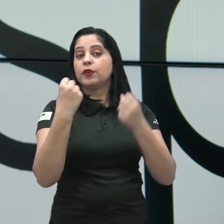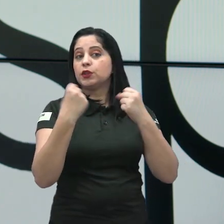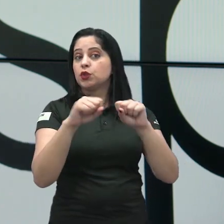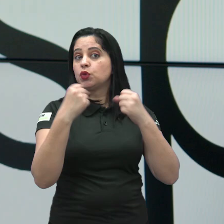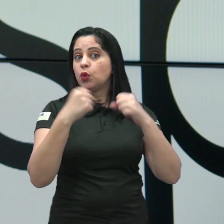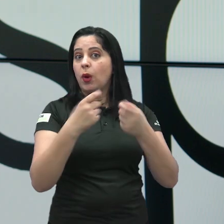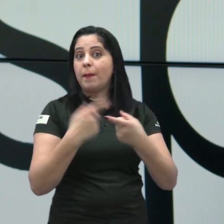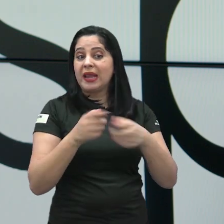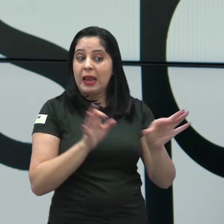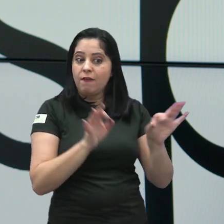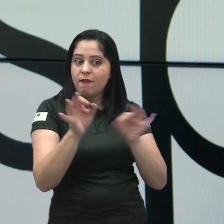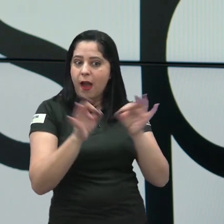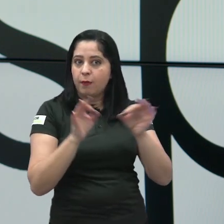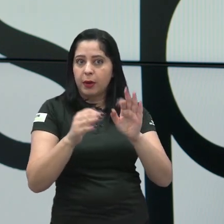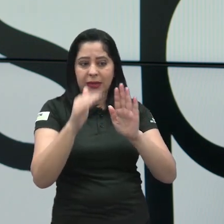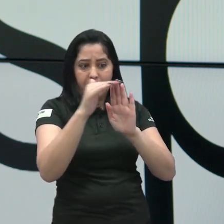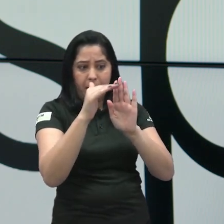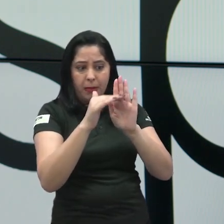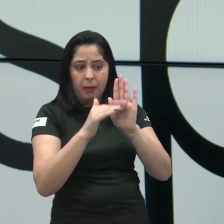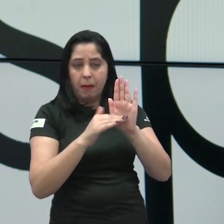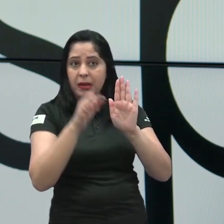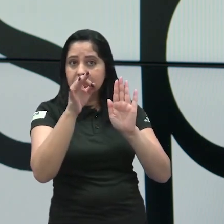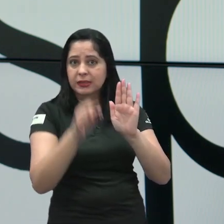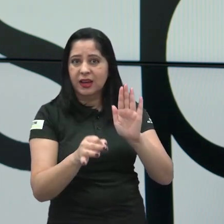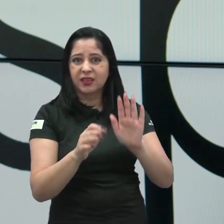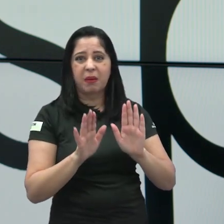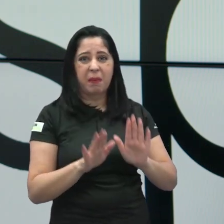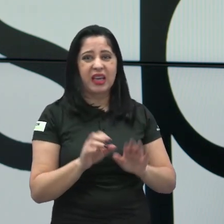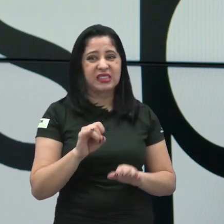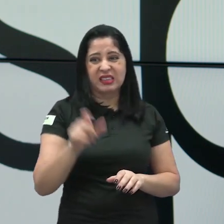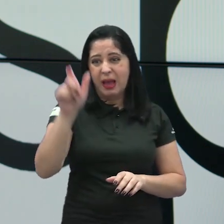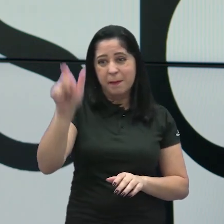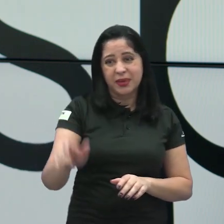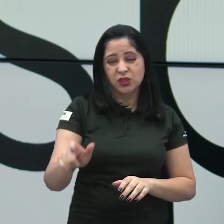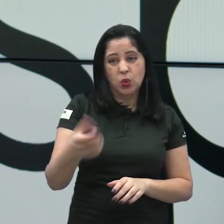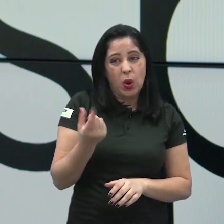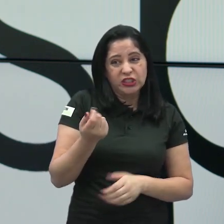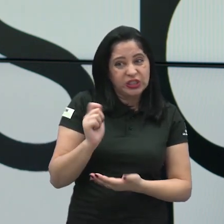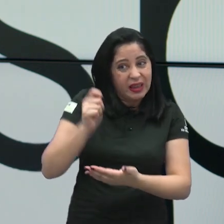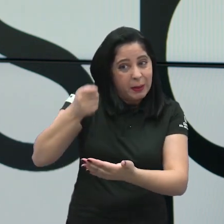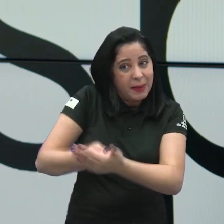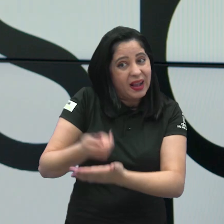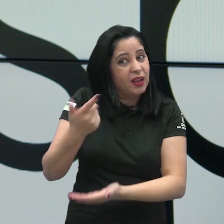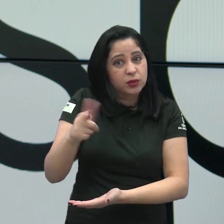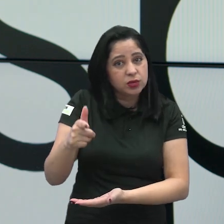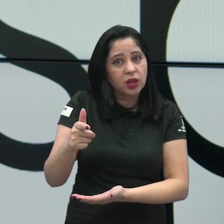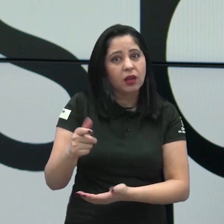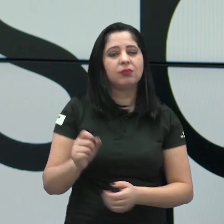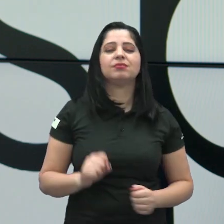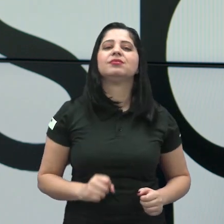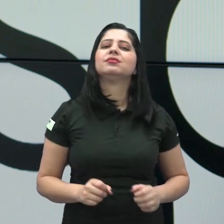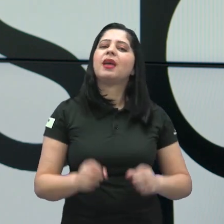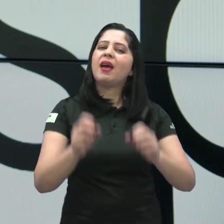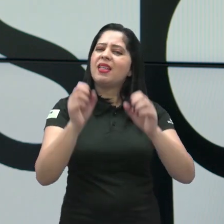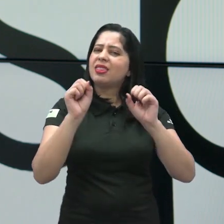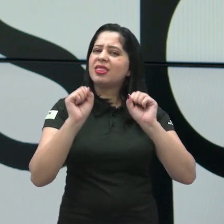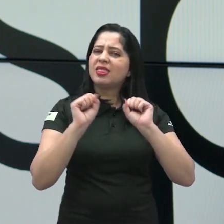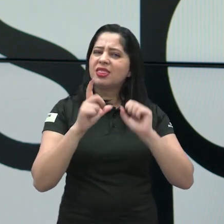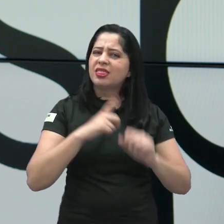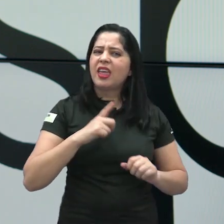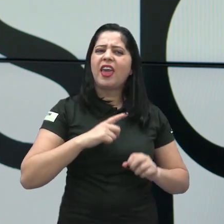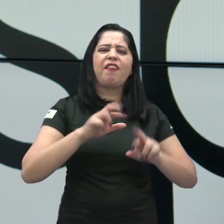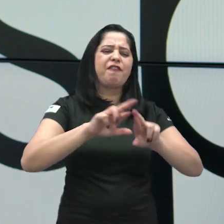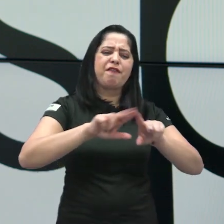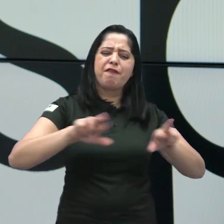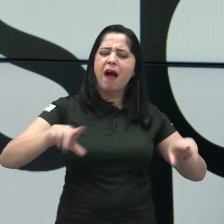uma periodização de treinamento específica para ela. Mas se a pessoa não tem essa condição e quer iniciar,